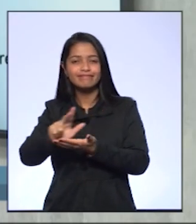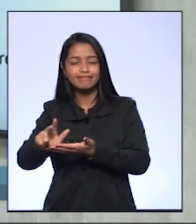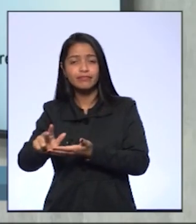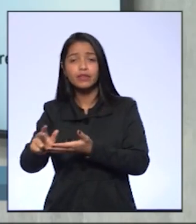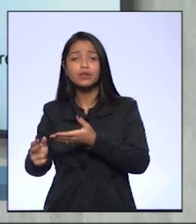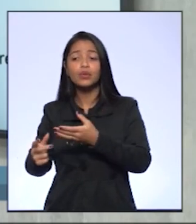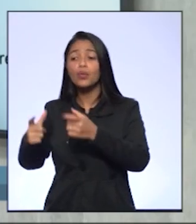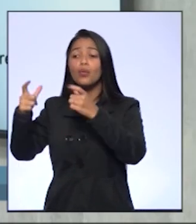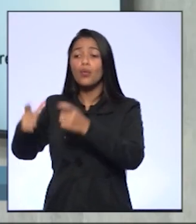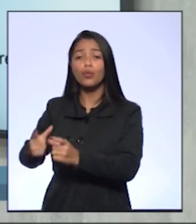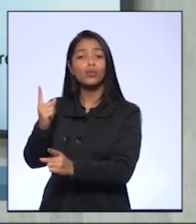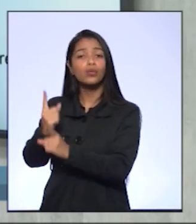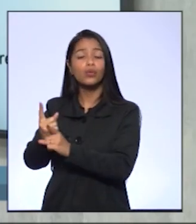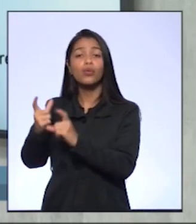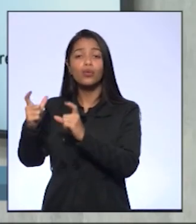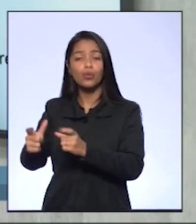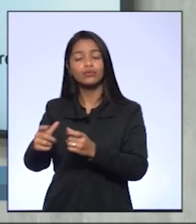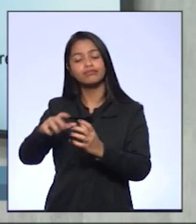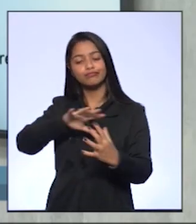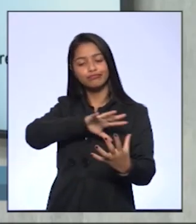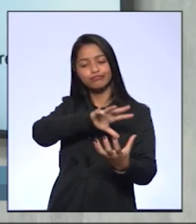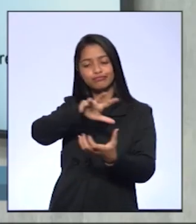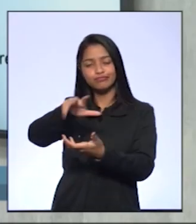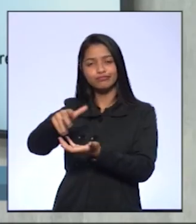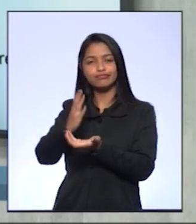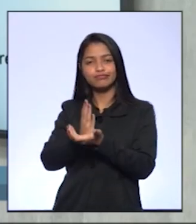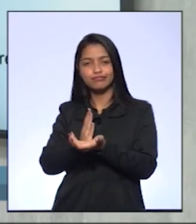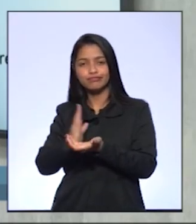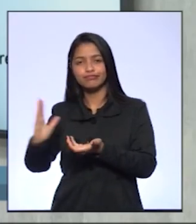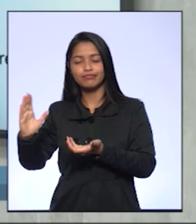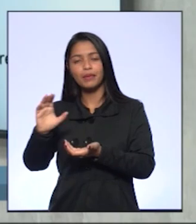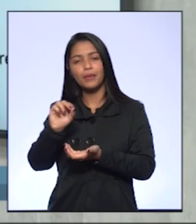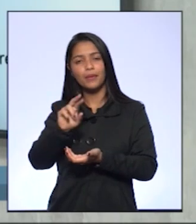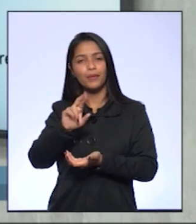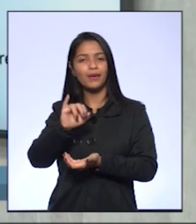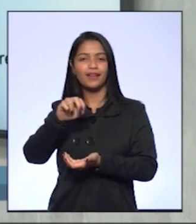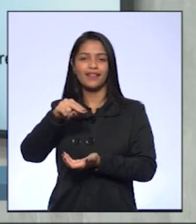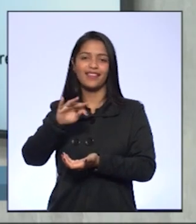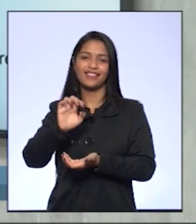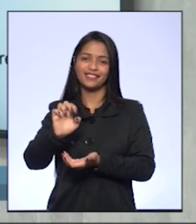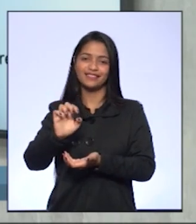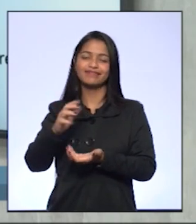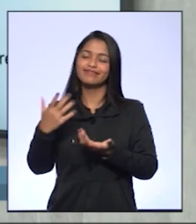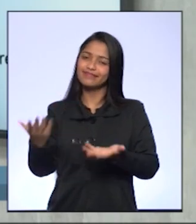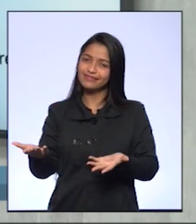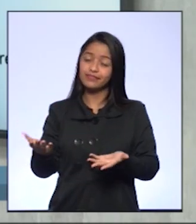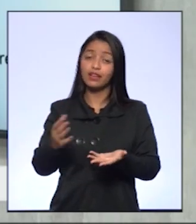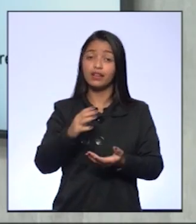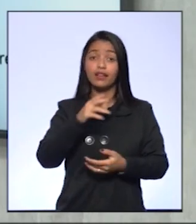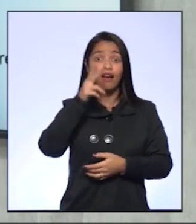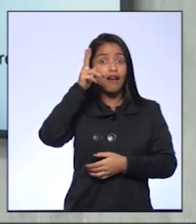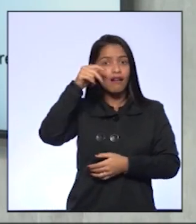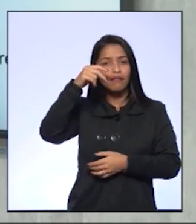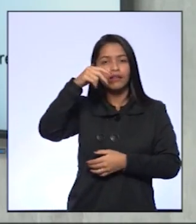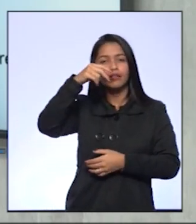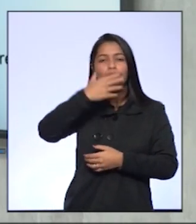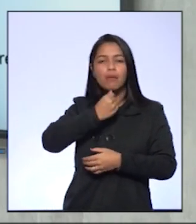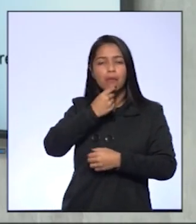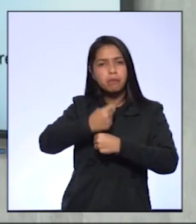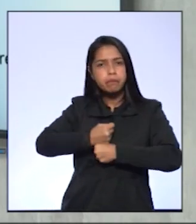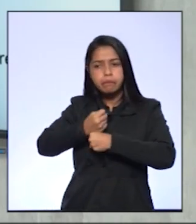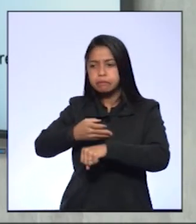Oriente. As cruzadas deram errado? Deram. E por que foi importante? Porque a consequência das cruzadas é a crise do